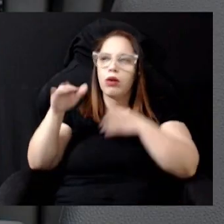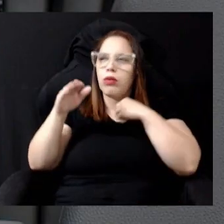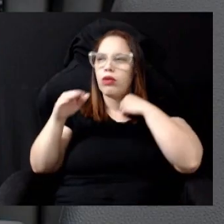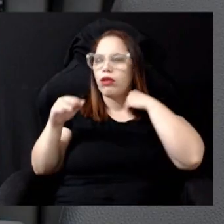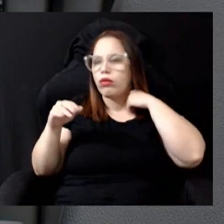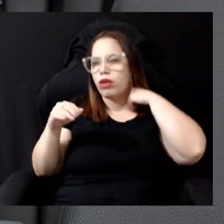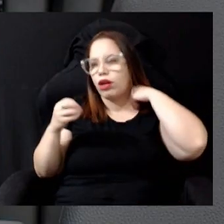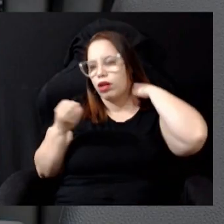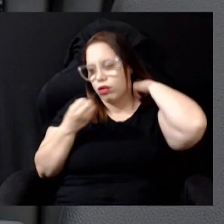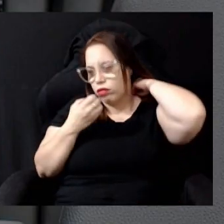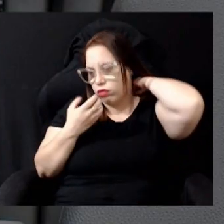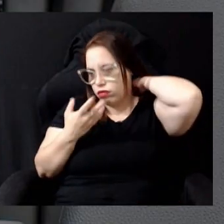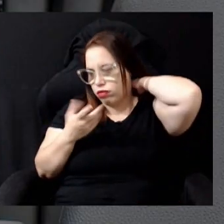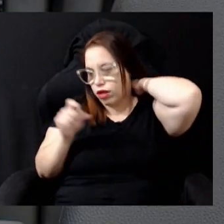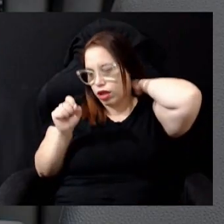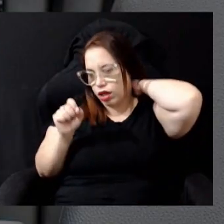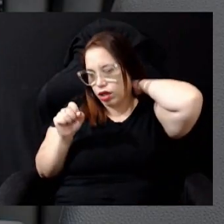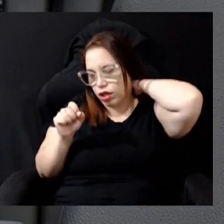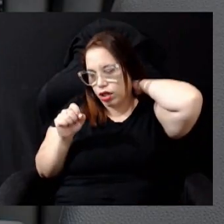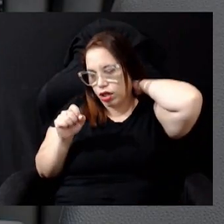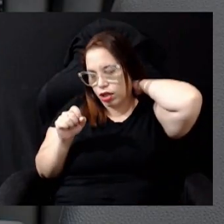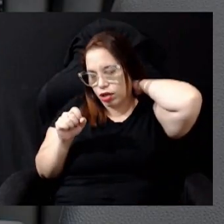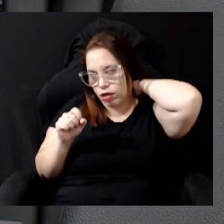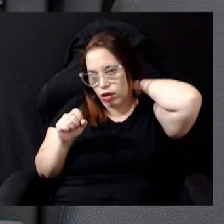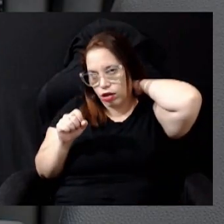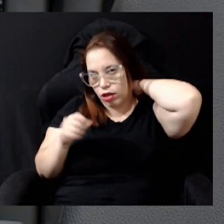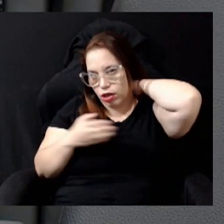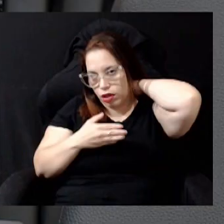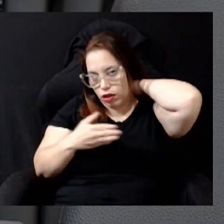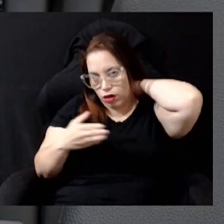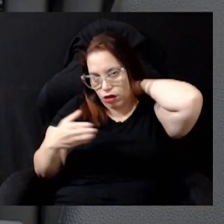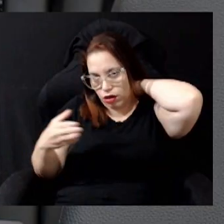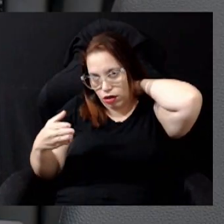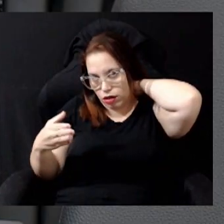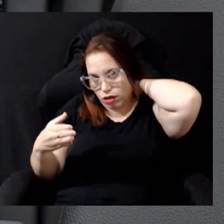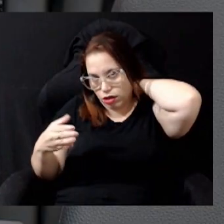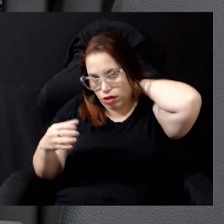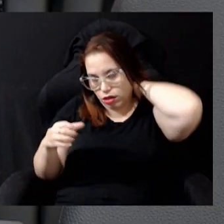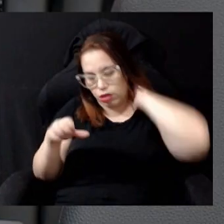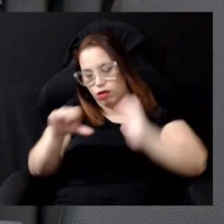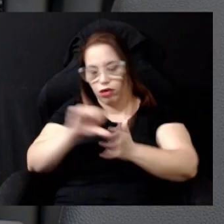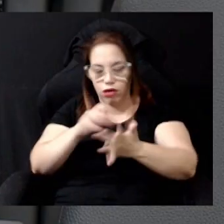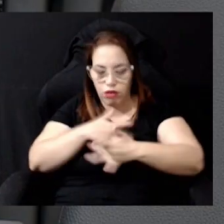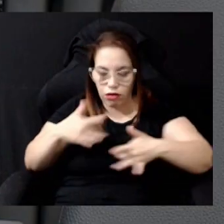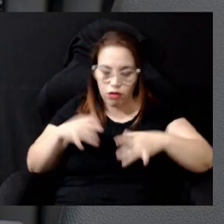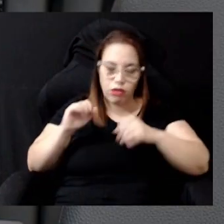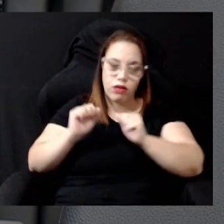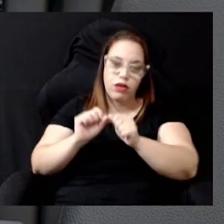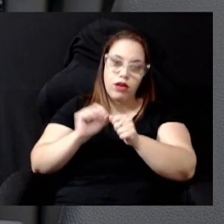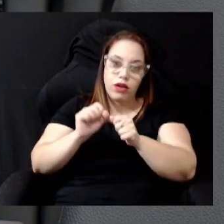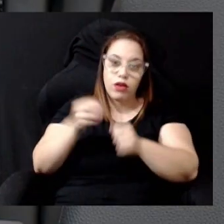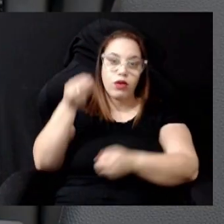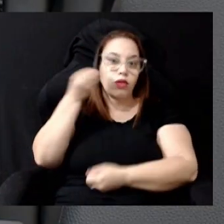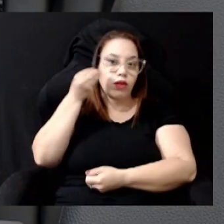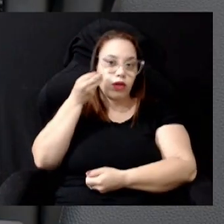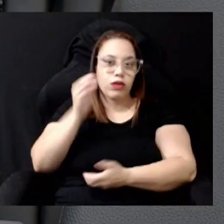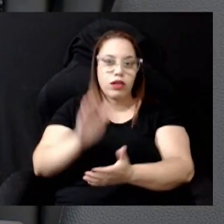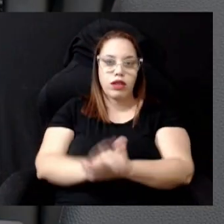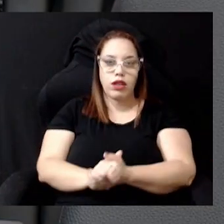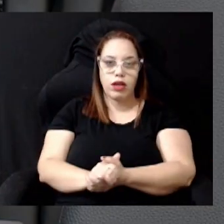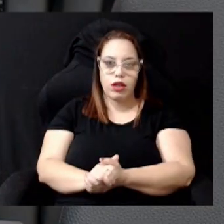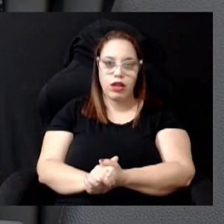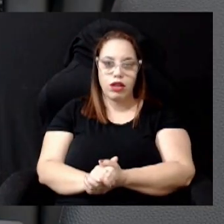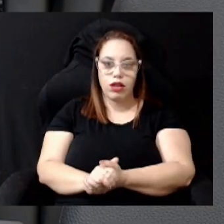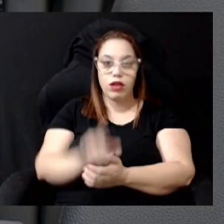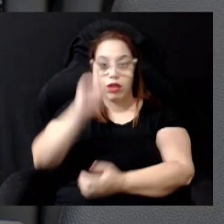essa questão, e a partir daí as unidades de saúde fazer os testes, ter esse diagnóstico